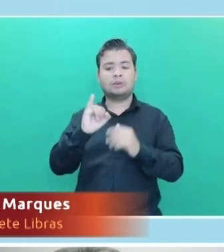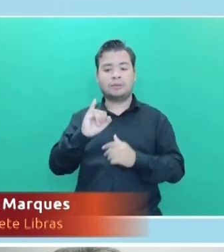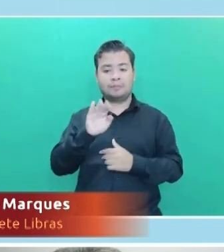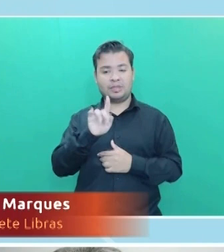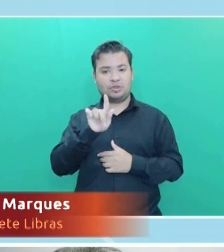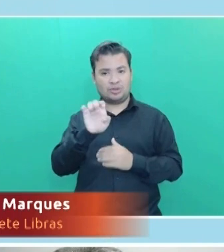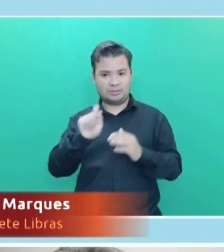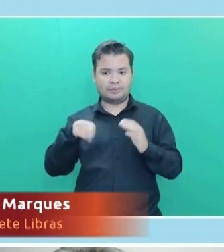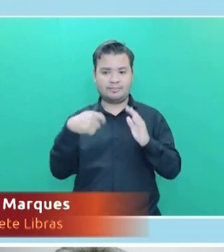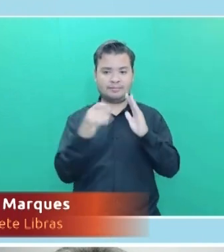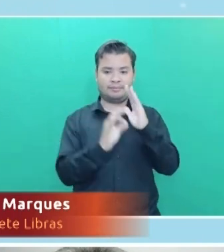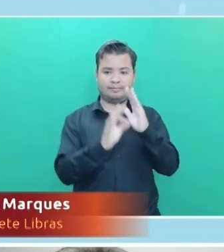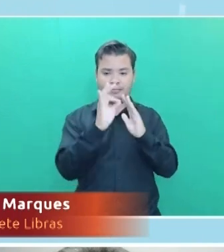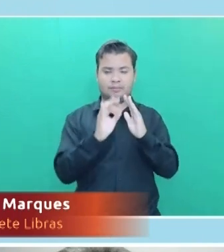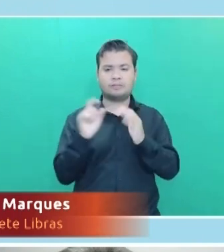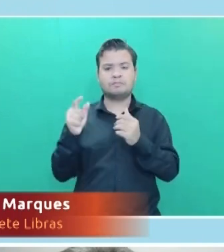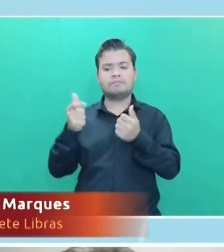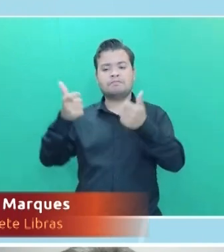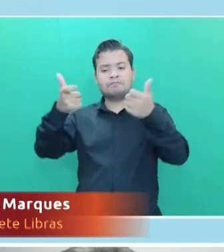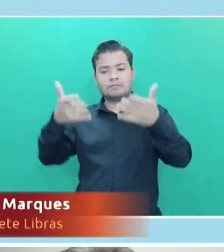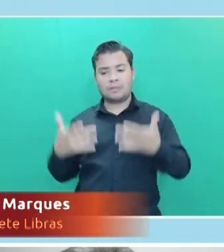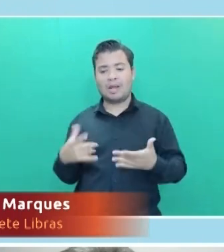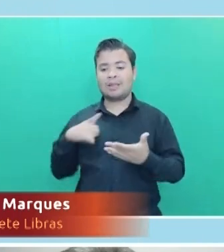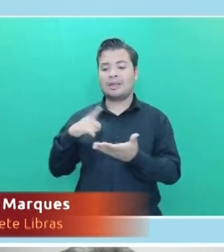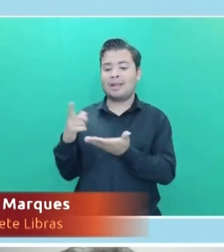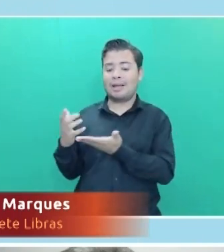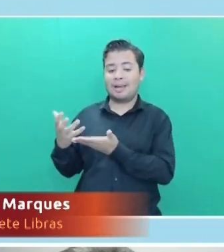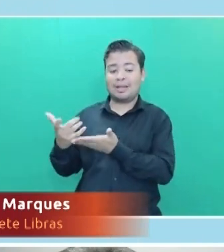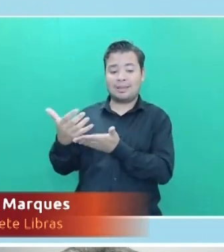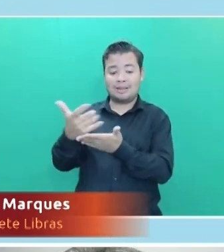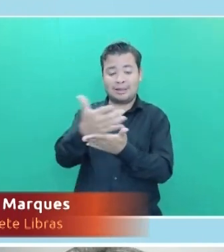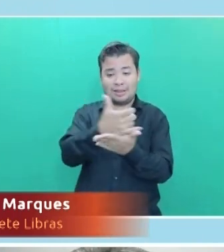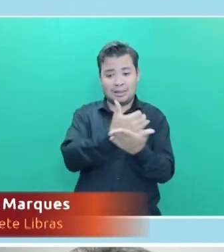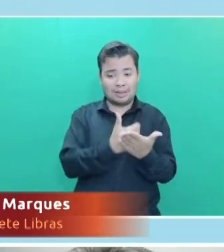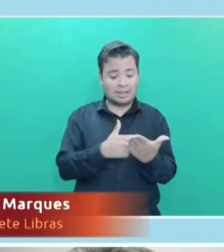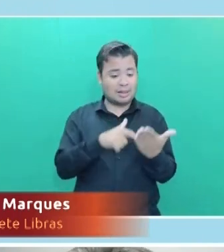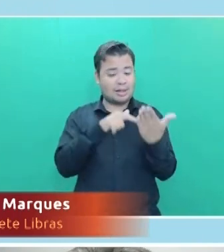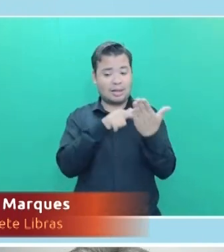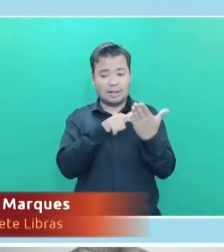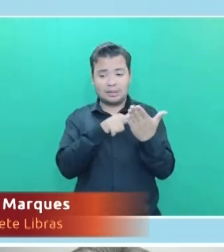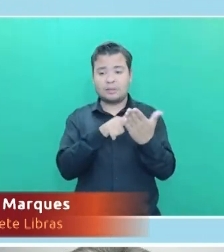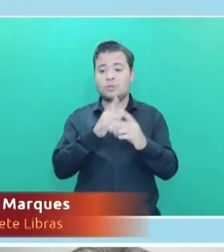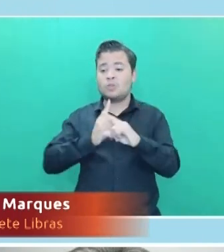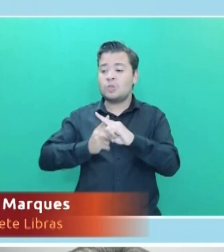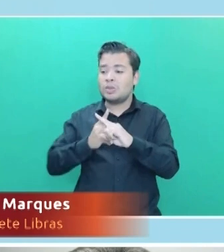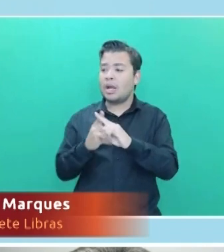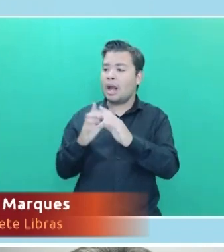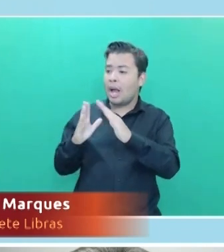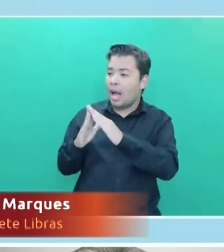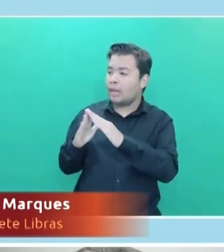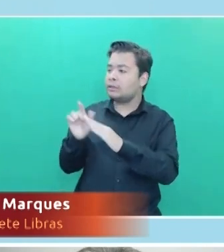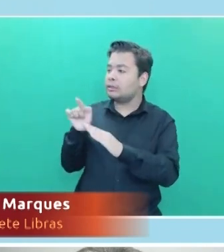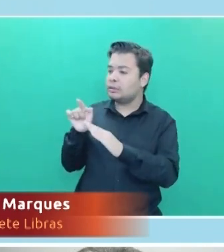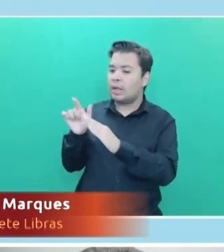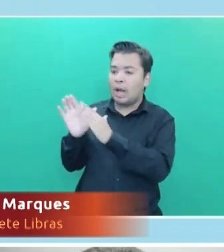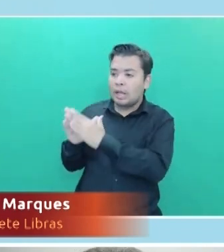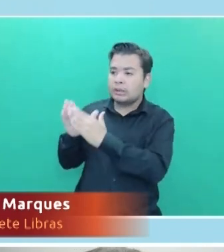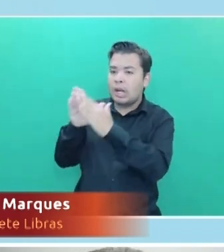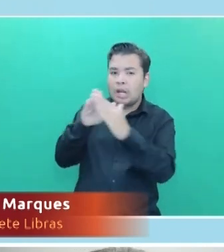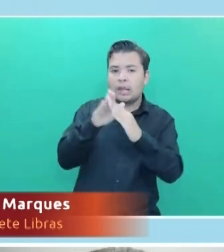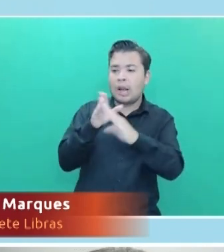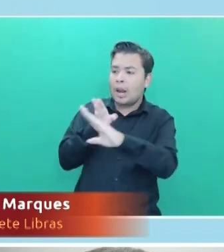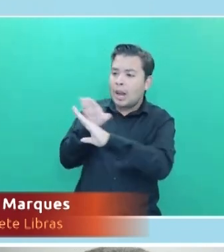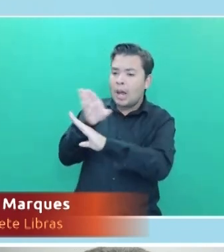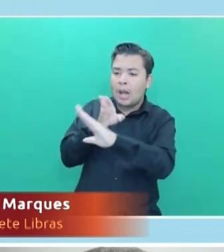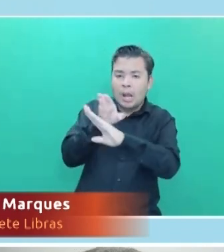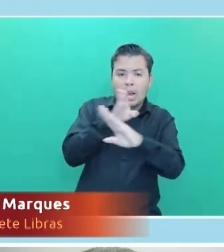tem dado que eles entraram de casa em casa perguntando. Antigamente só